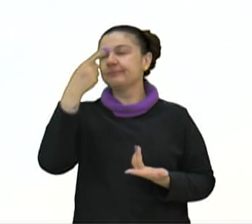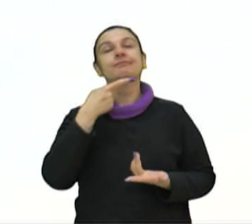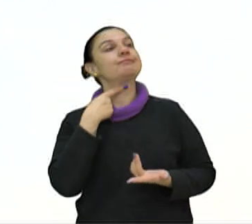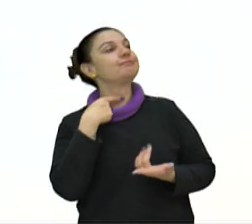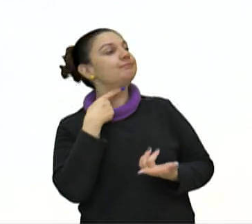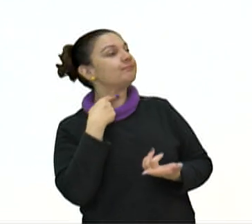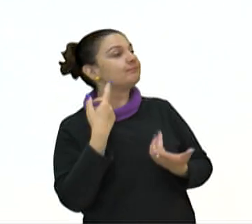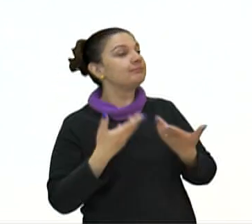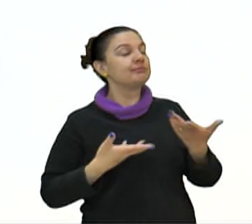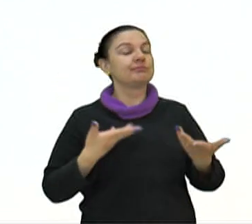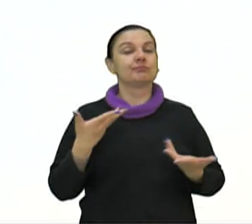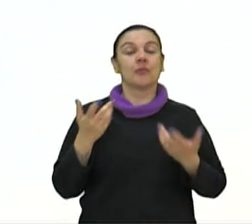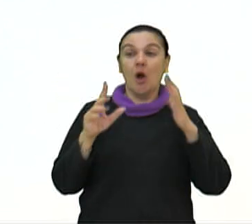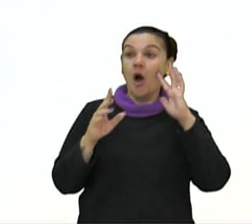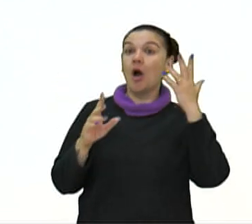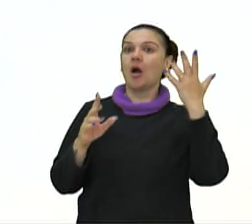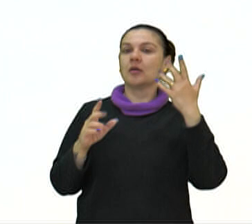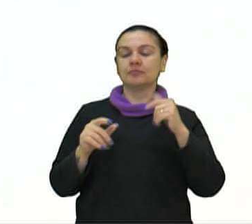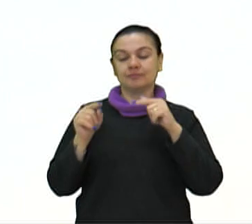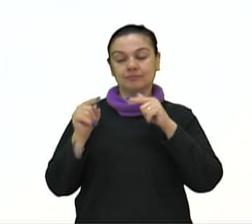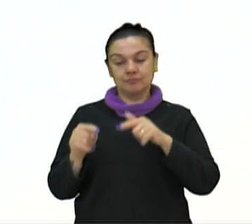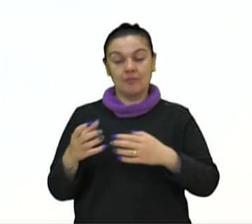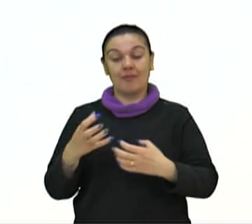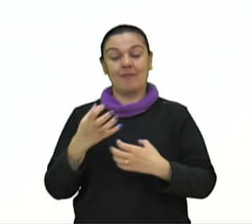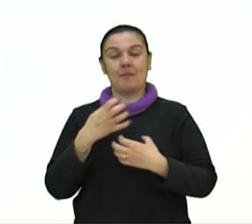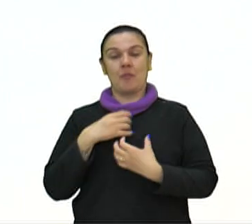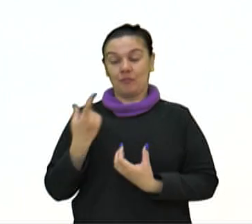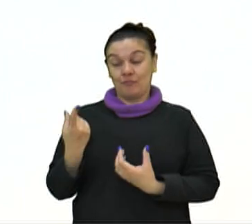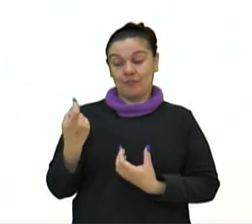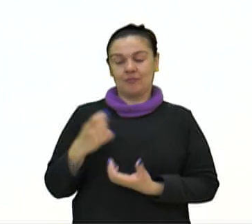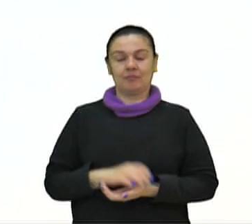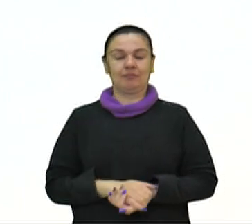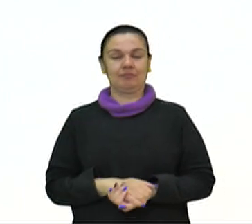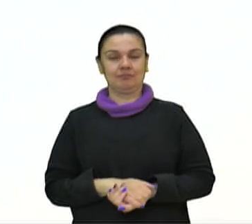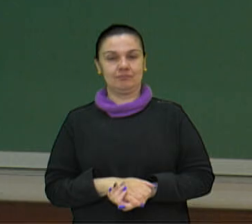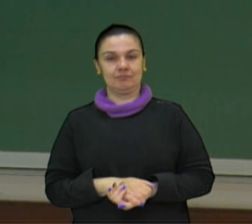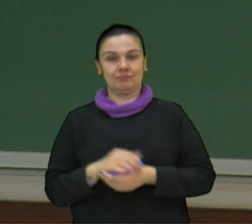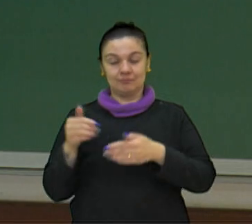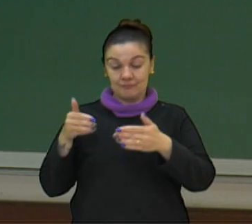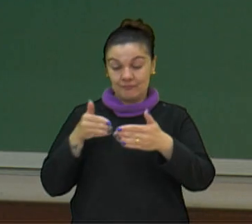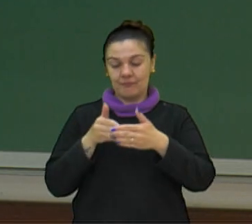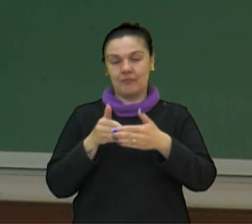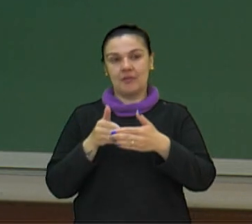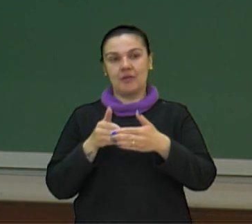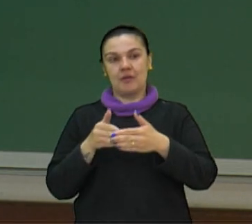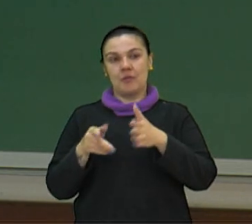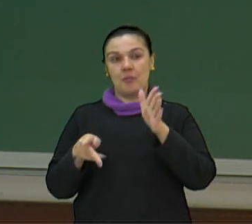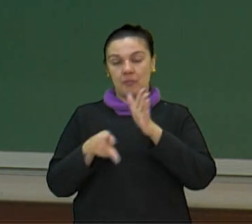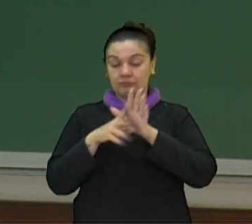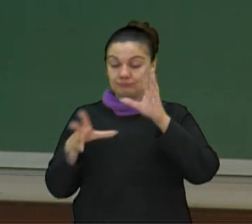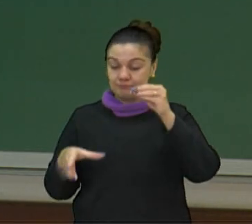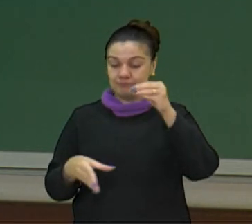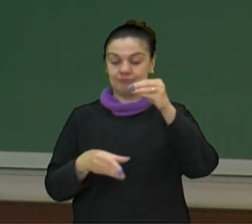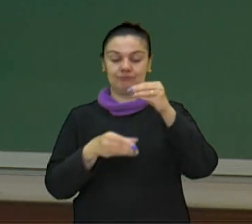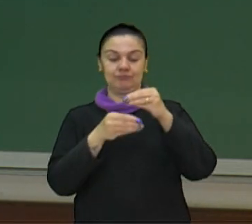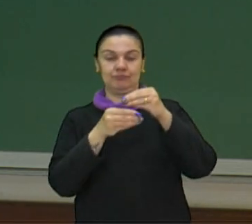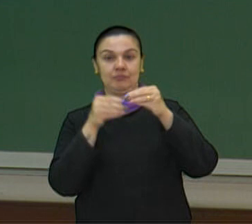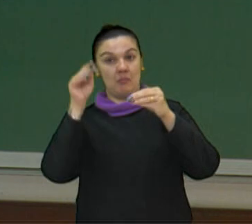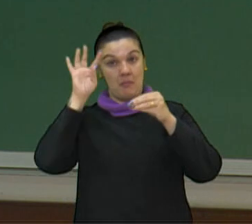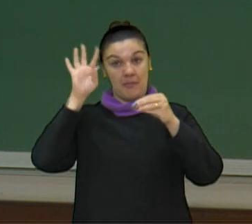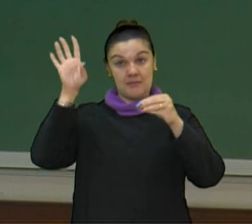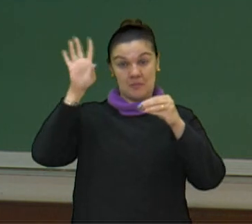desejo, algo que surge na tua mente é um modo finito do atributo